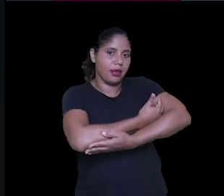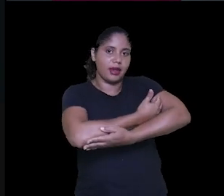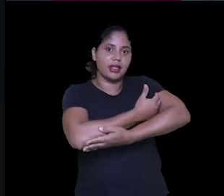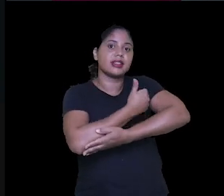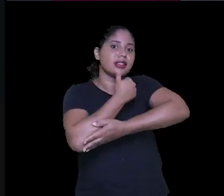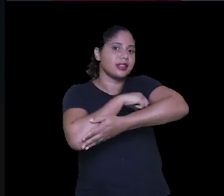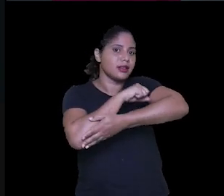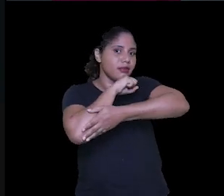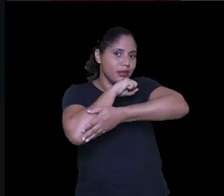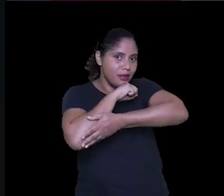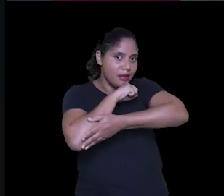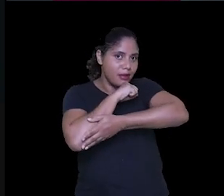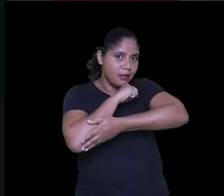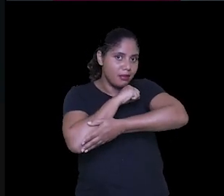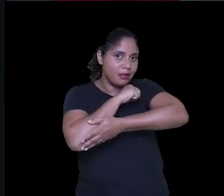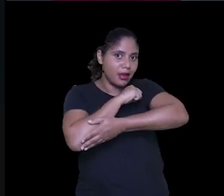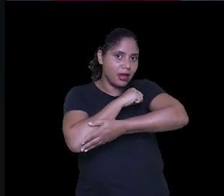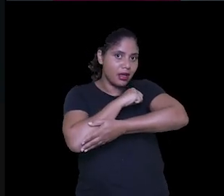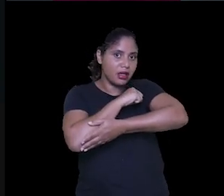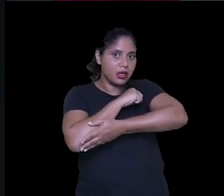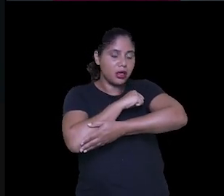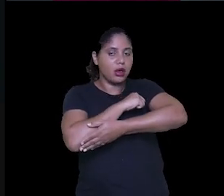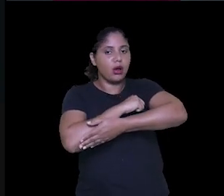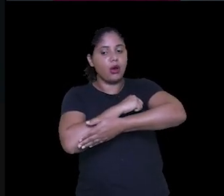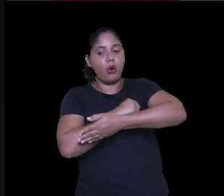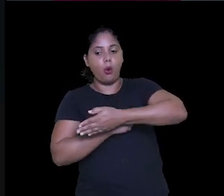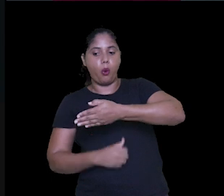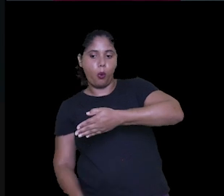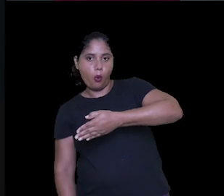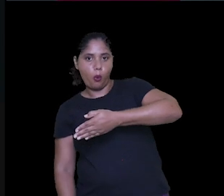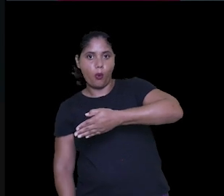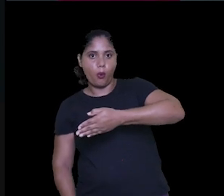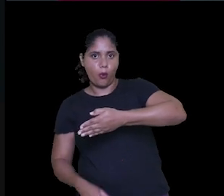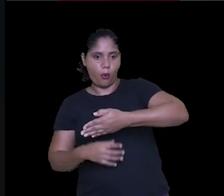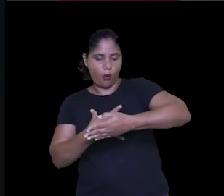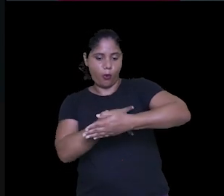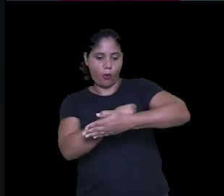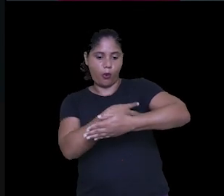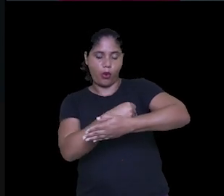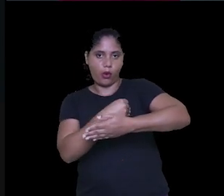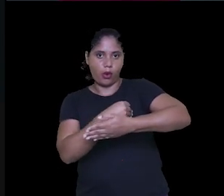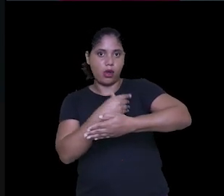Sinalize quanto às possíveis dificuldades na amamentação e meios